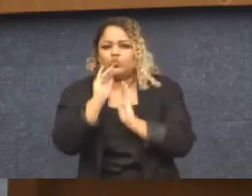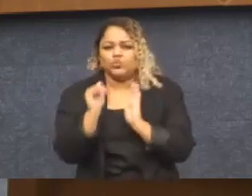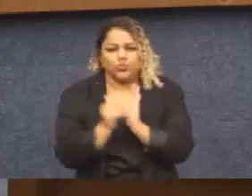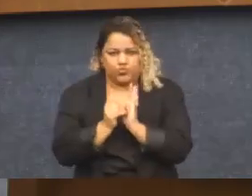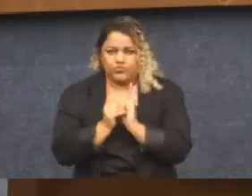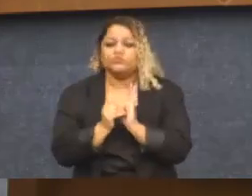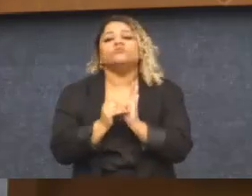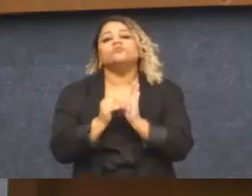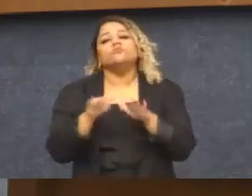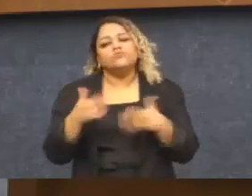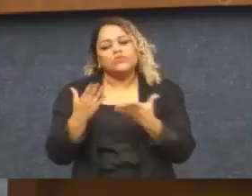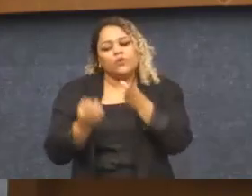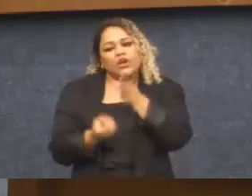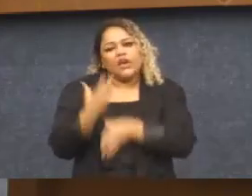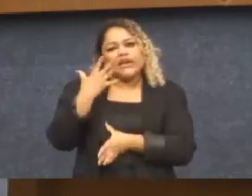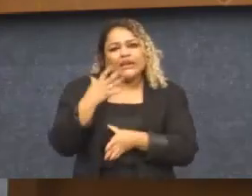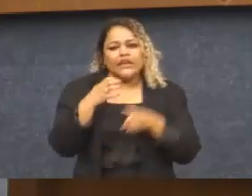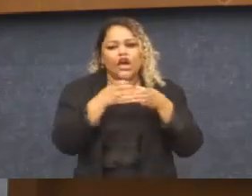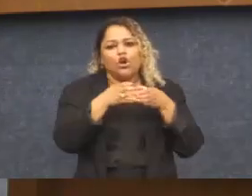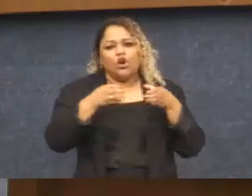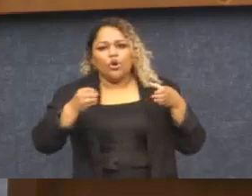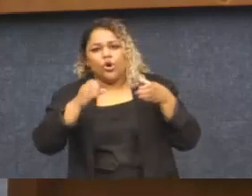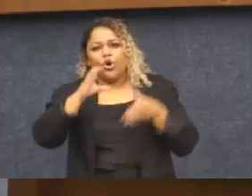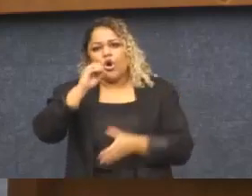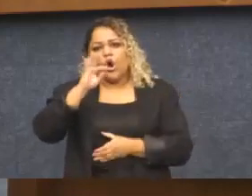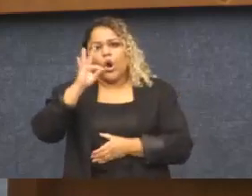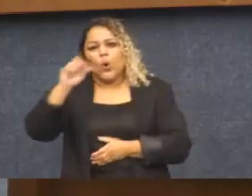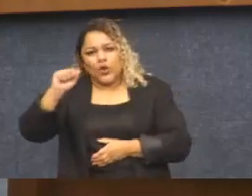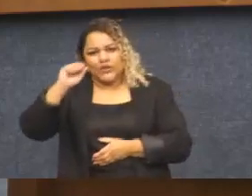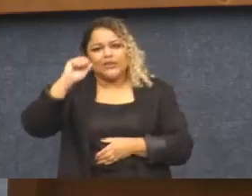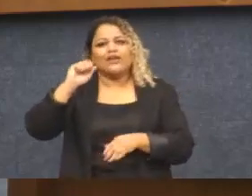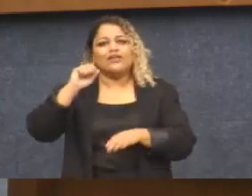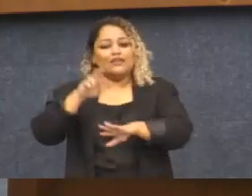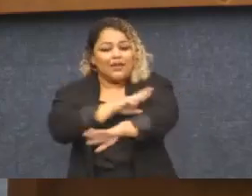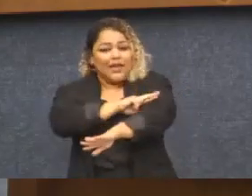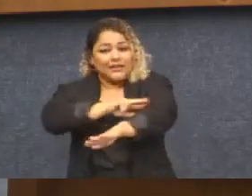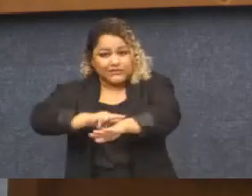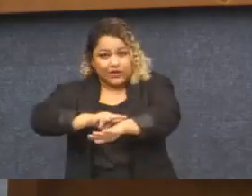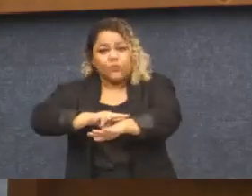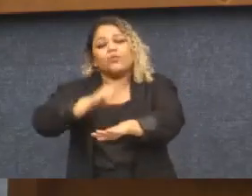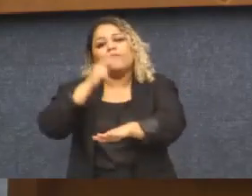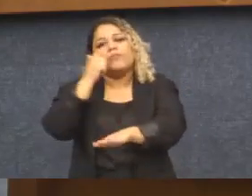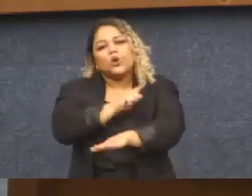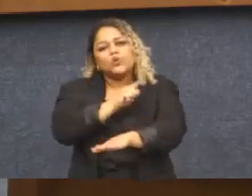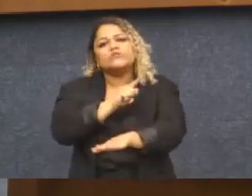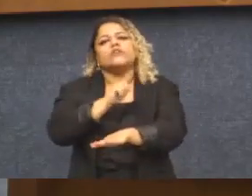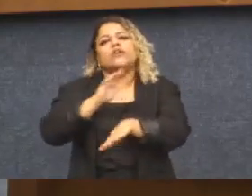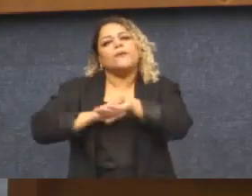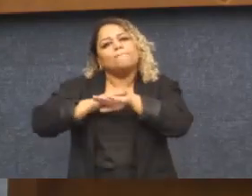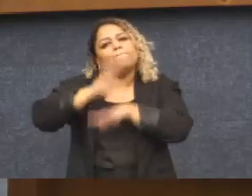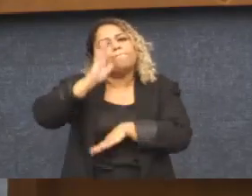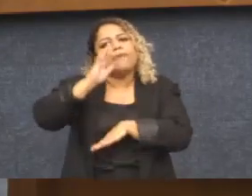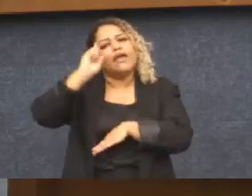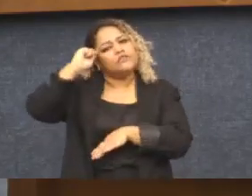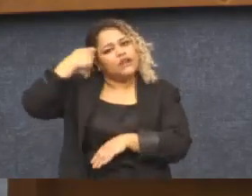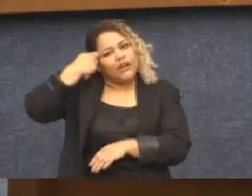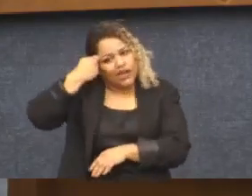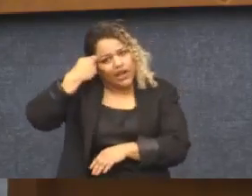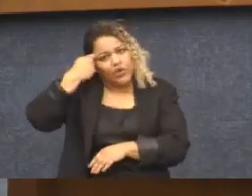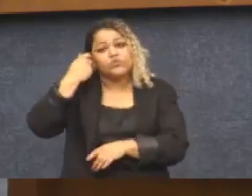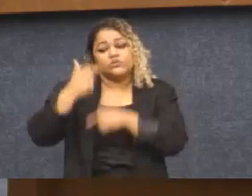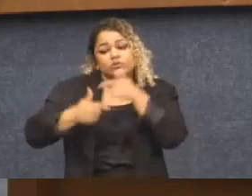racial para que nos seus quadros técnicos nós tenhamos mais negros trabalhando aqui, nós mostramos uma política